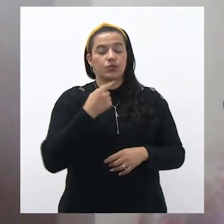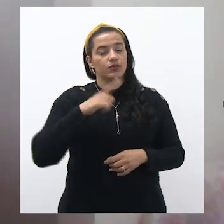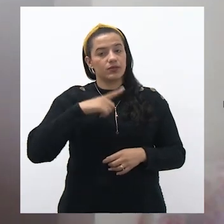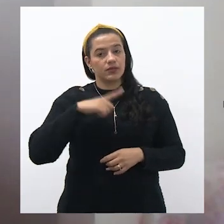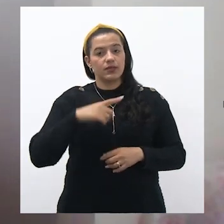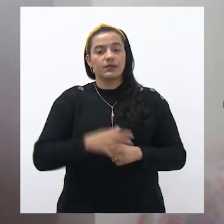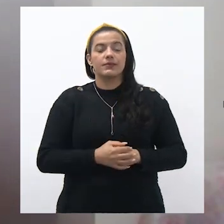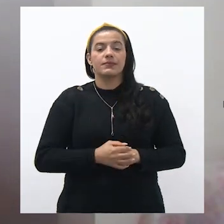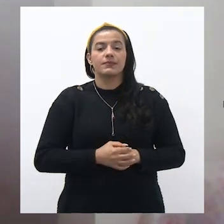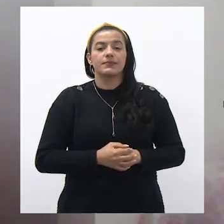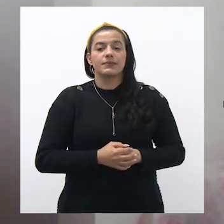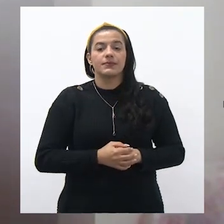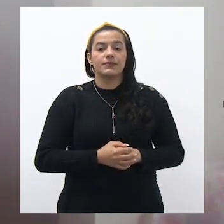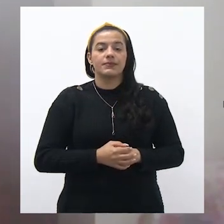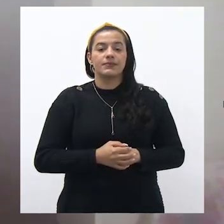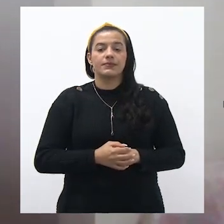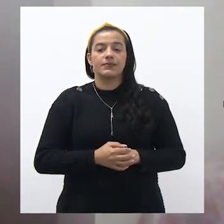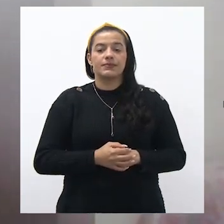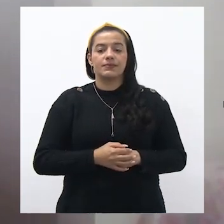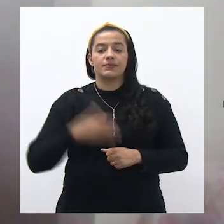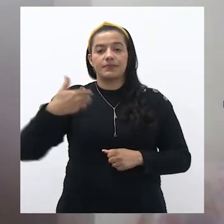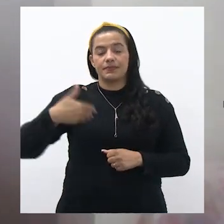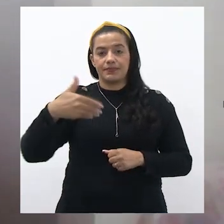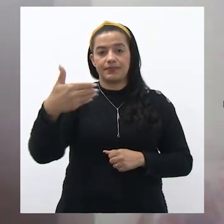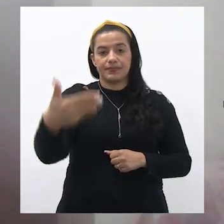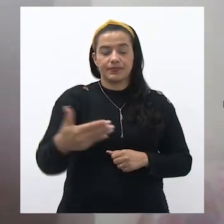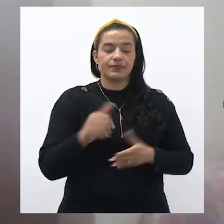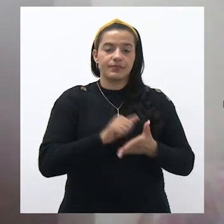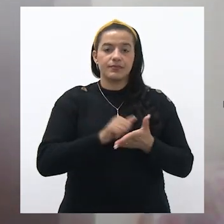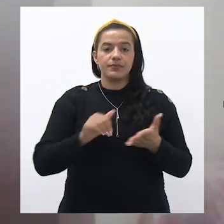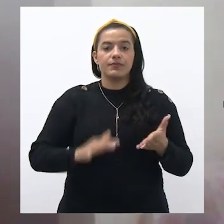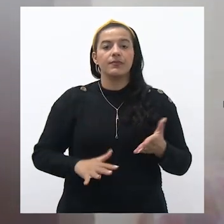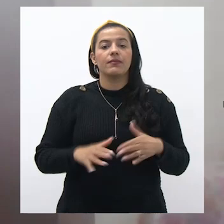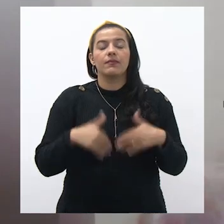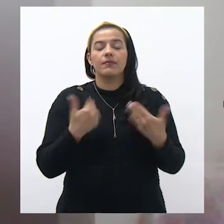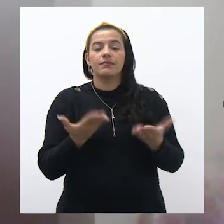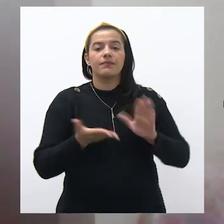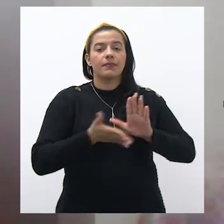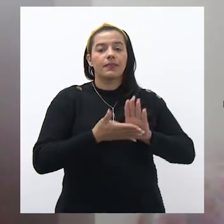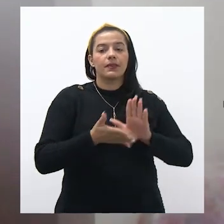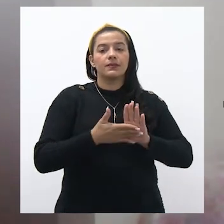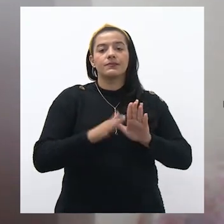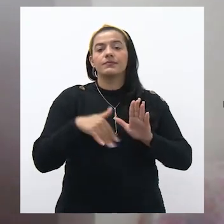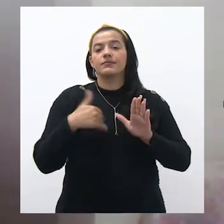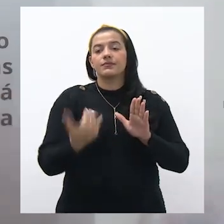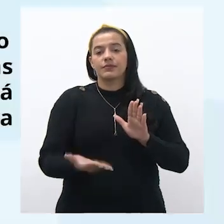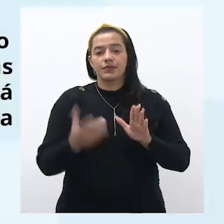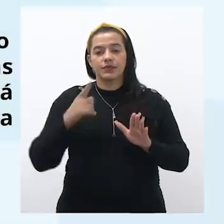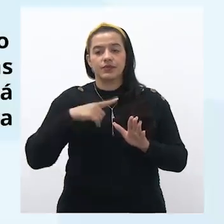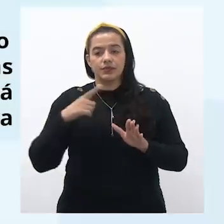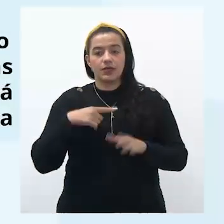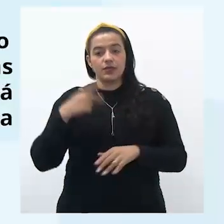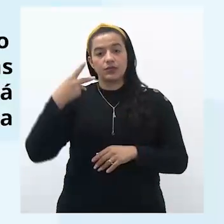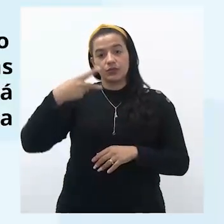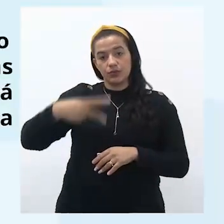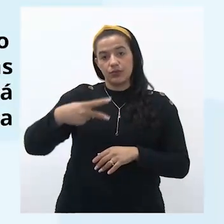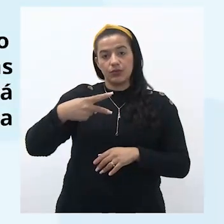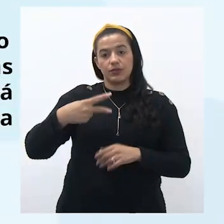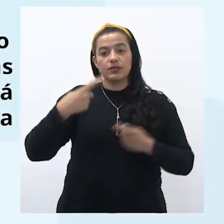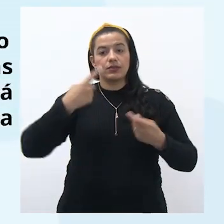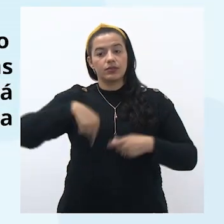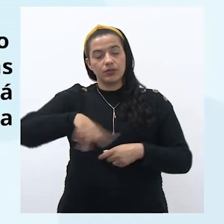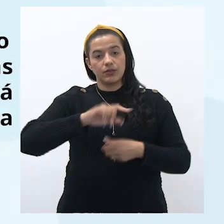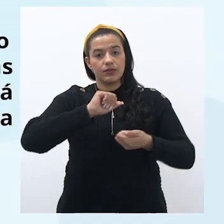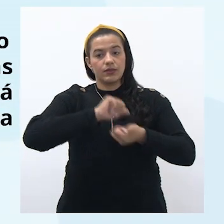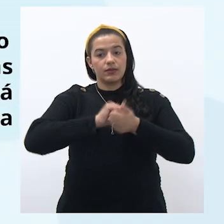temos, com certeza, né? E aí, na sequência dessa atividade, qual é a proposta? Nós temos mais 2 passos que nós